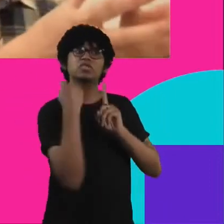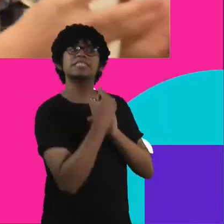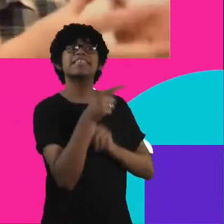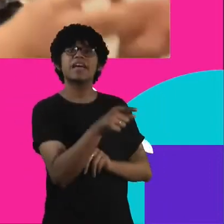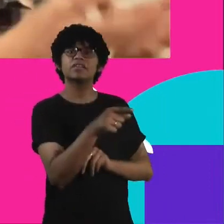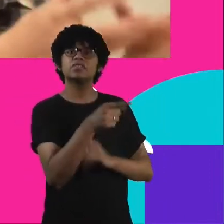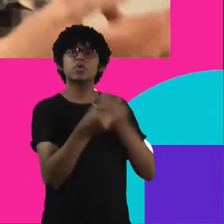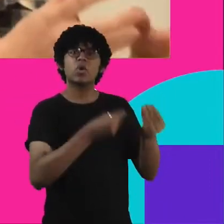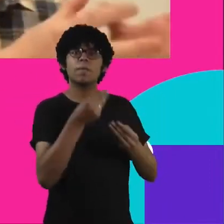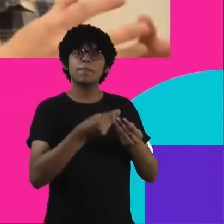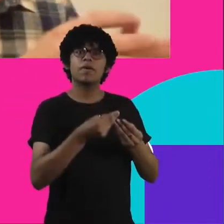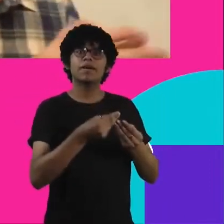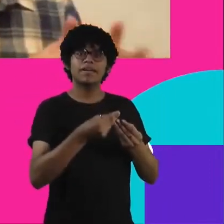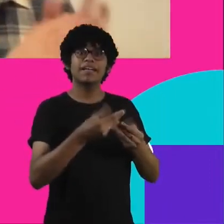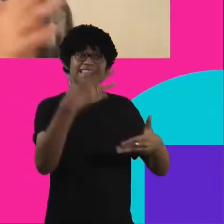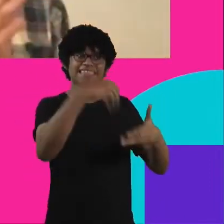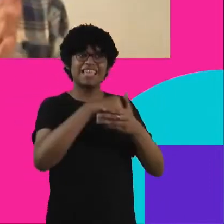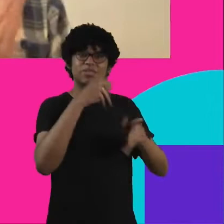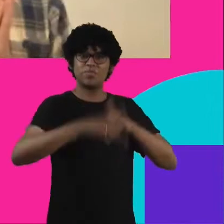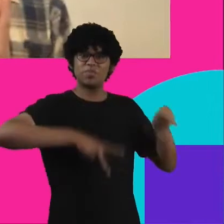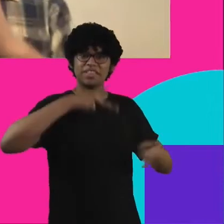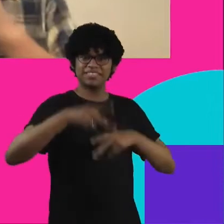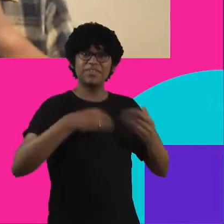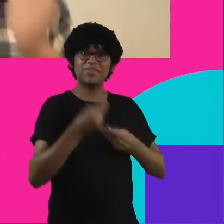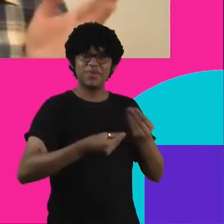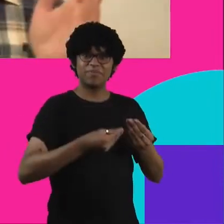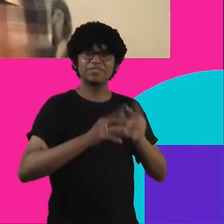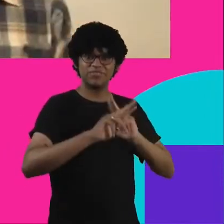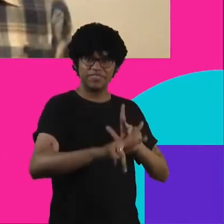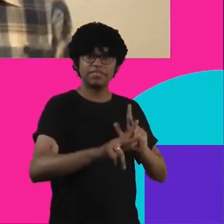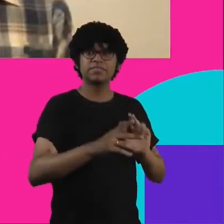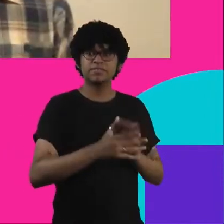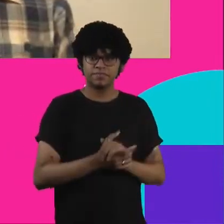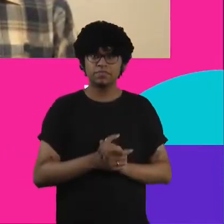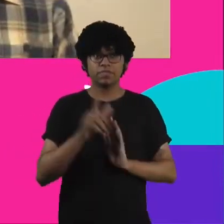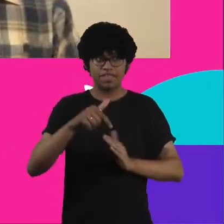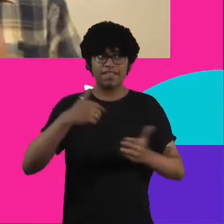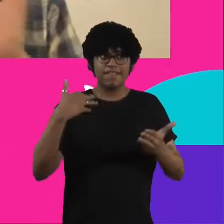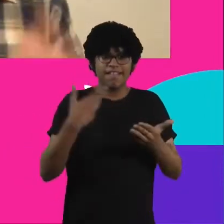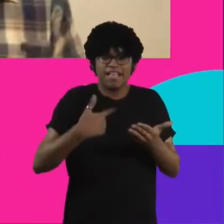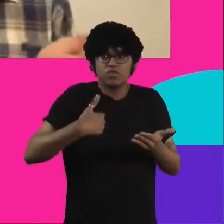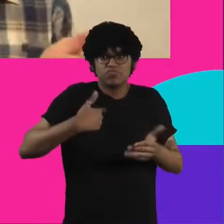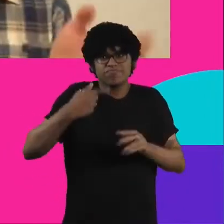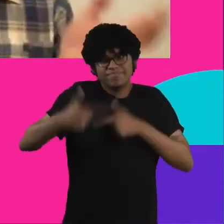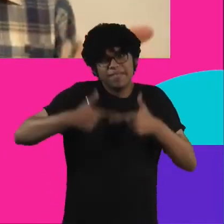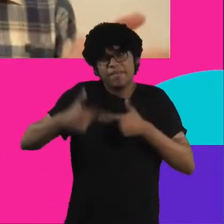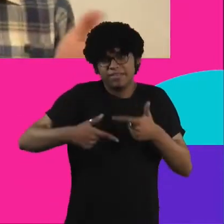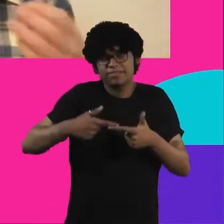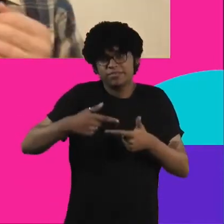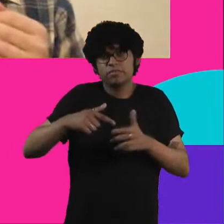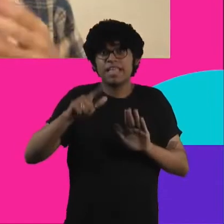de dados e de sociedade que pensam nas implicações éticas dos dados. Enfim, é nesse tipo de contexto que eu